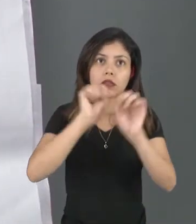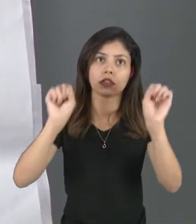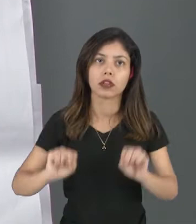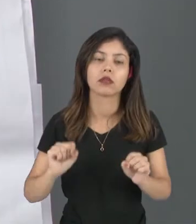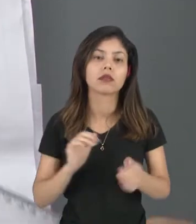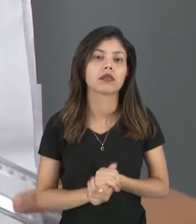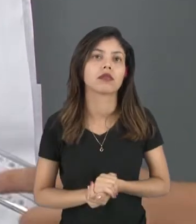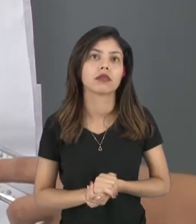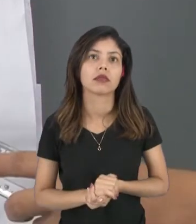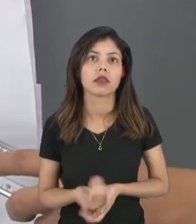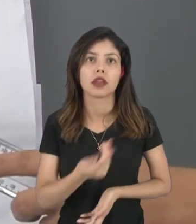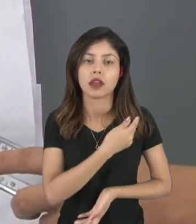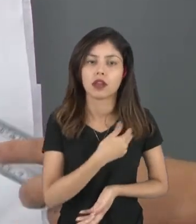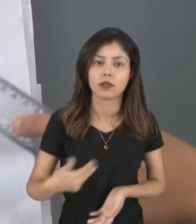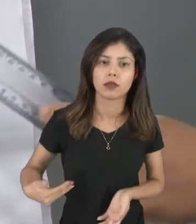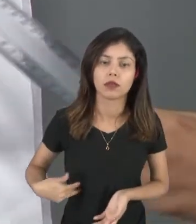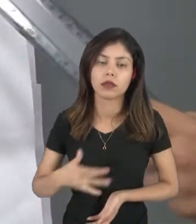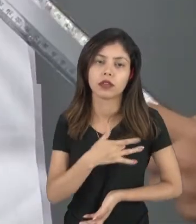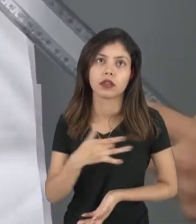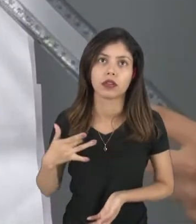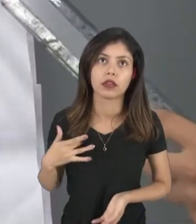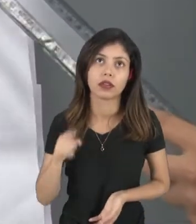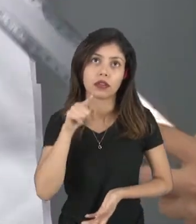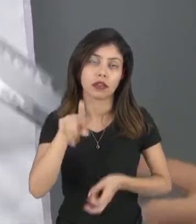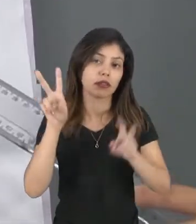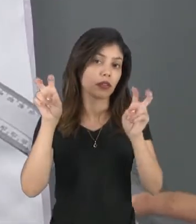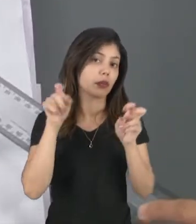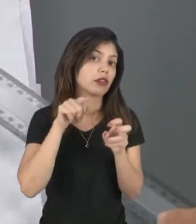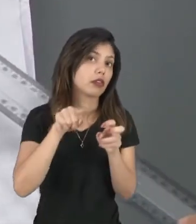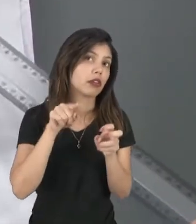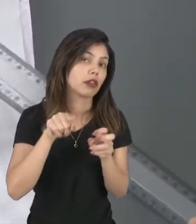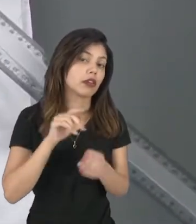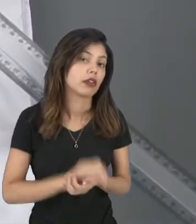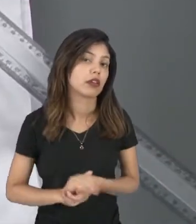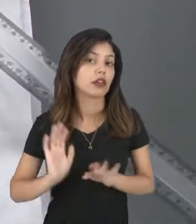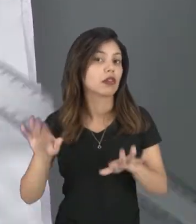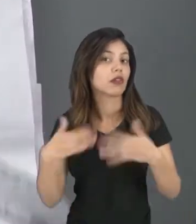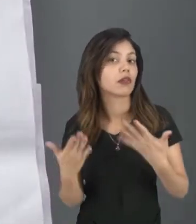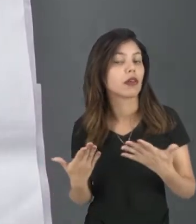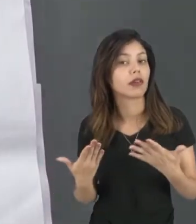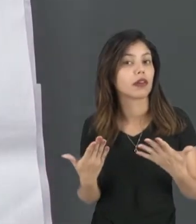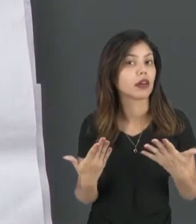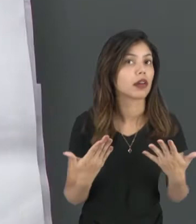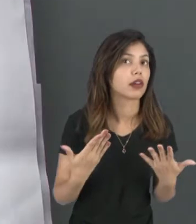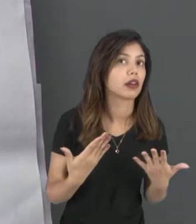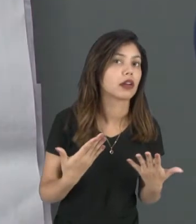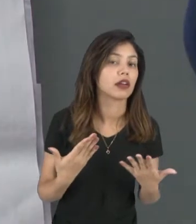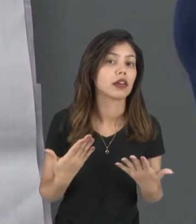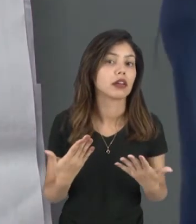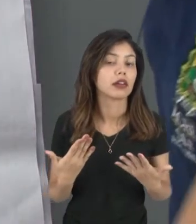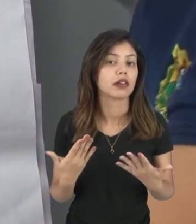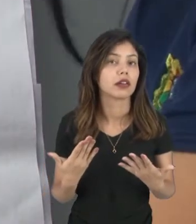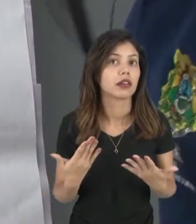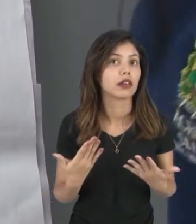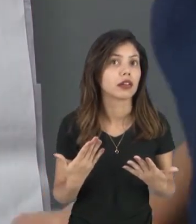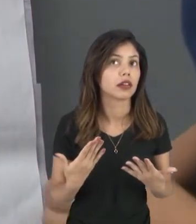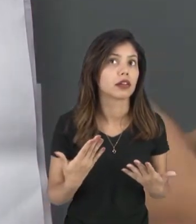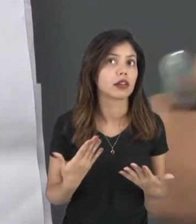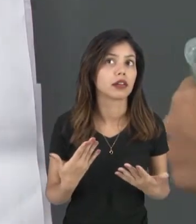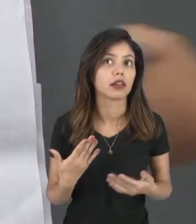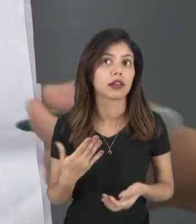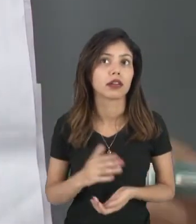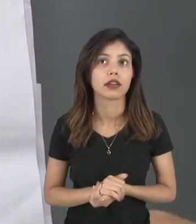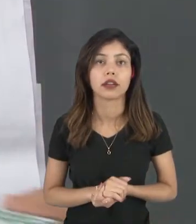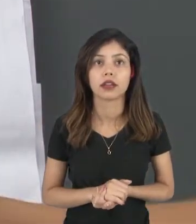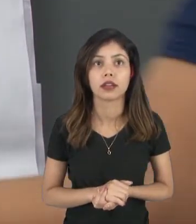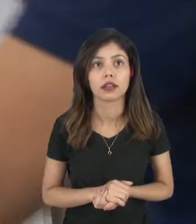saúde. Do ponto de vista da temática aqui, ó, qual é o objetivo dessa charge aí? O objetivo dela